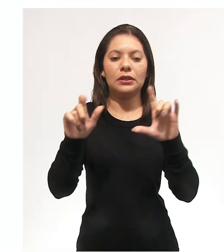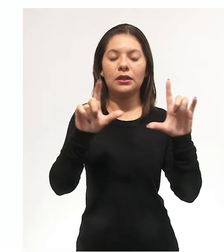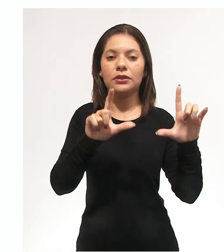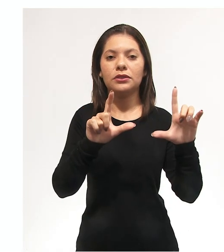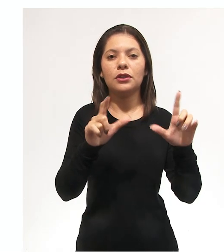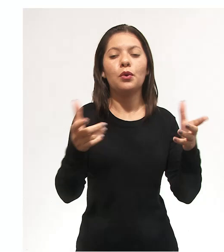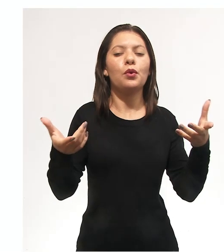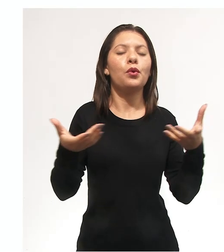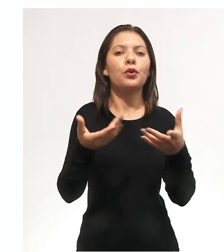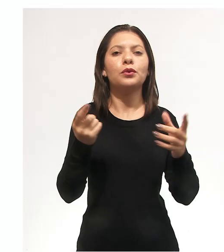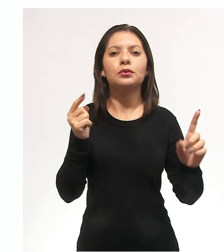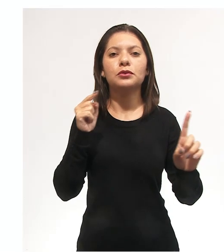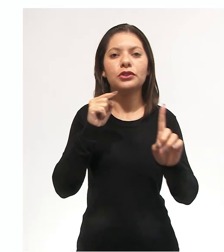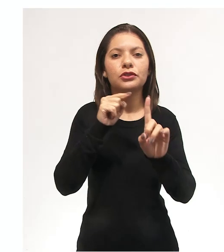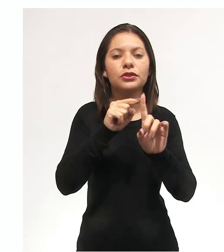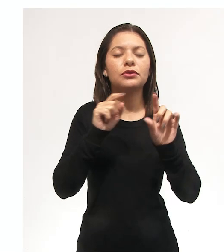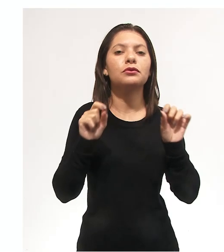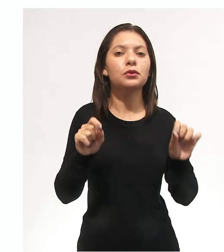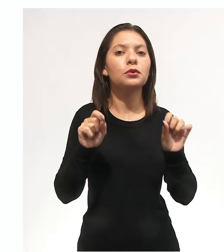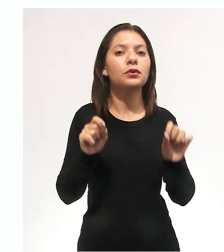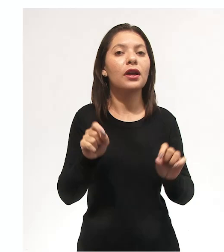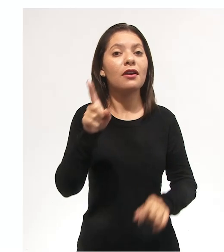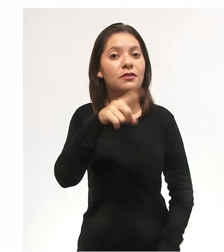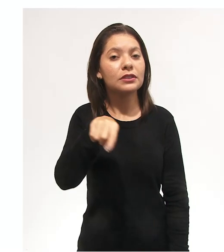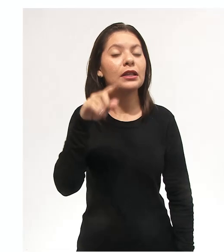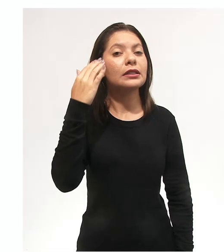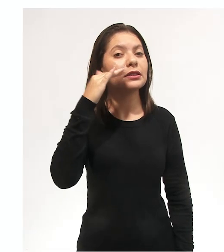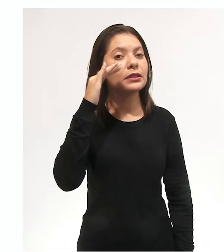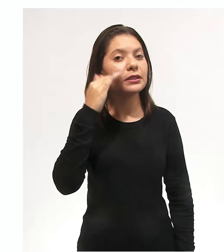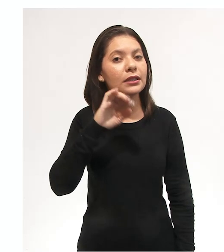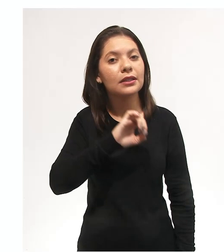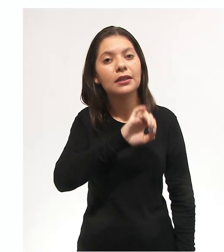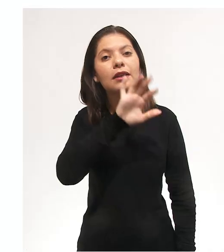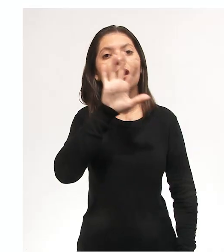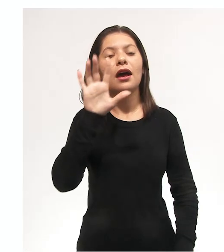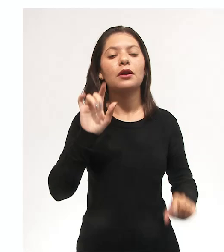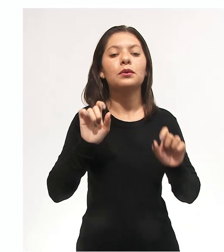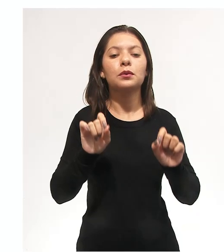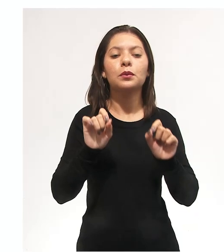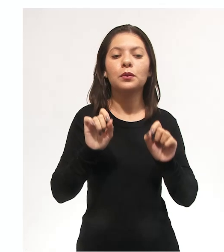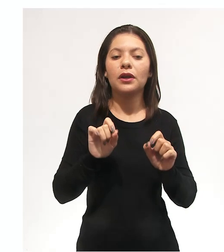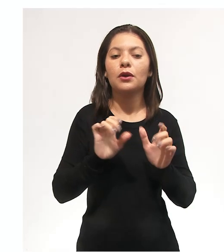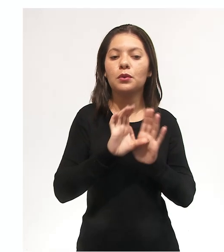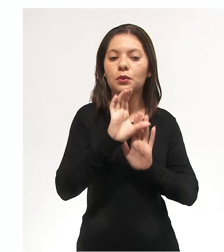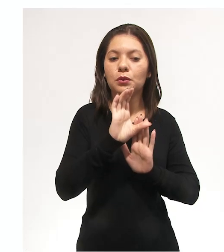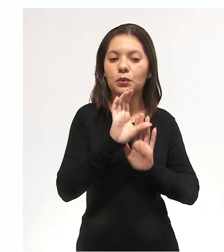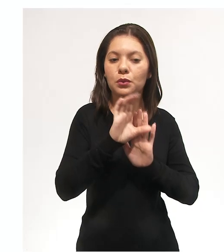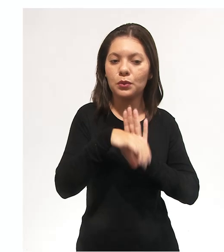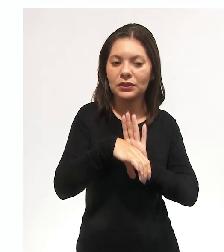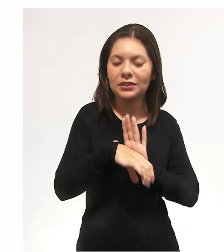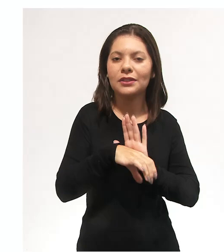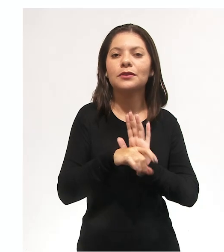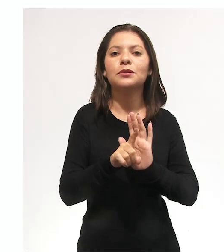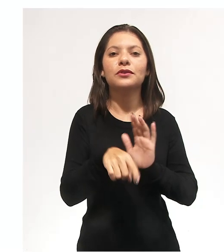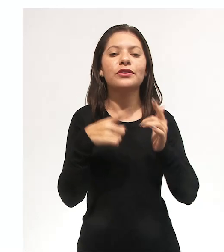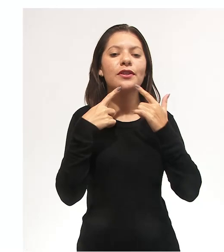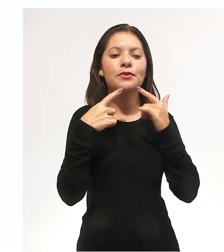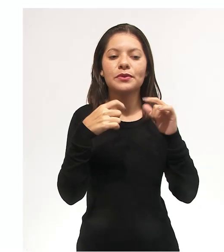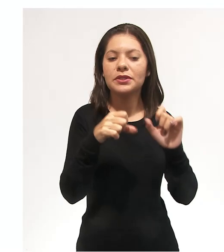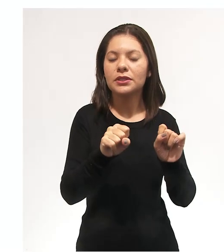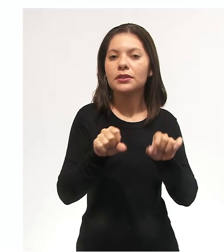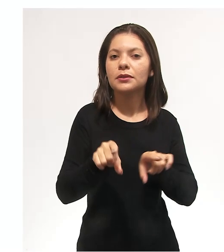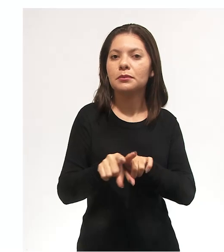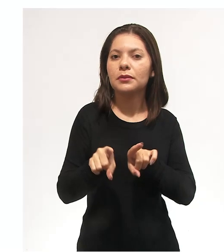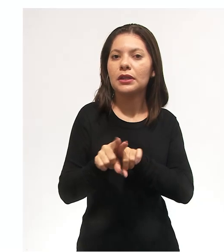objetivo desta aula é justamente compreender o conceito de linguística como a ciência que estuda